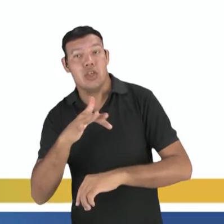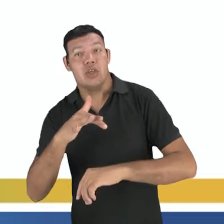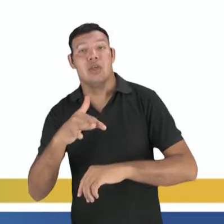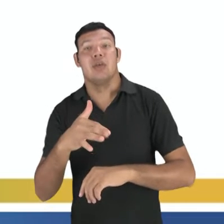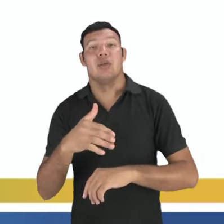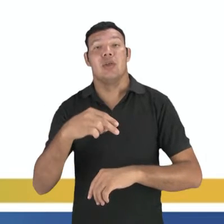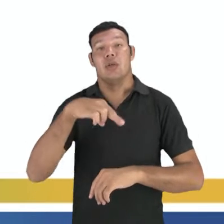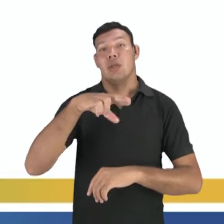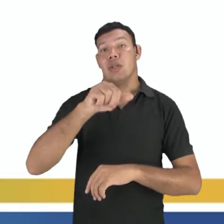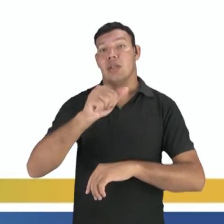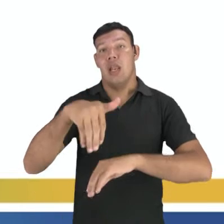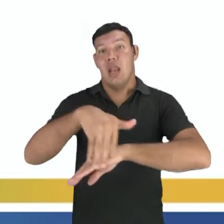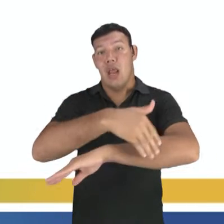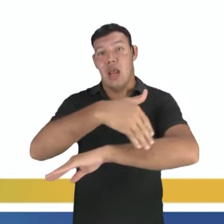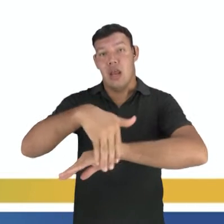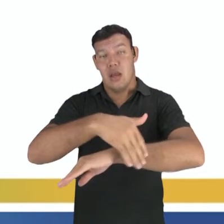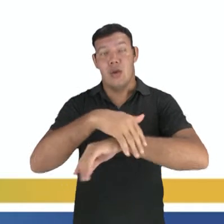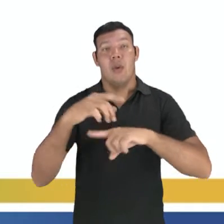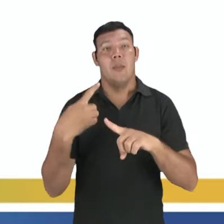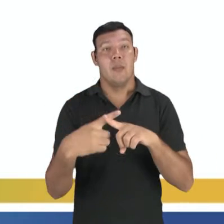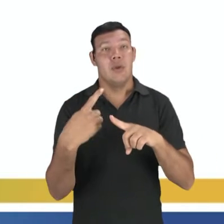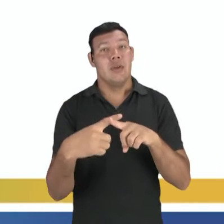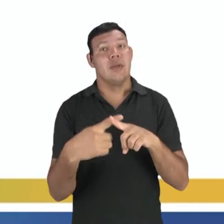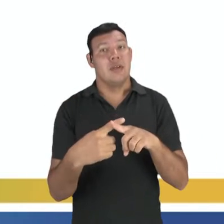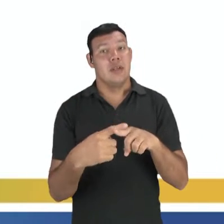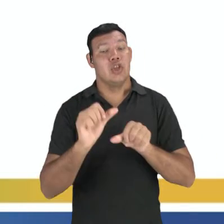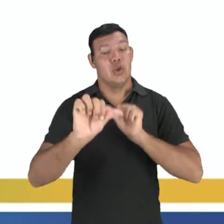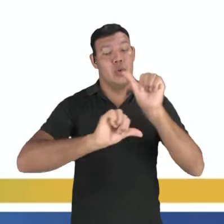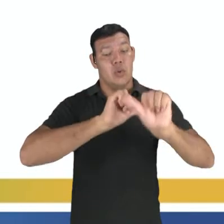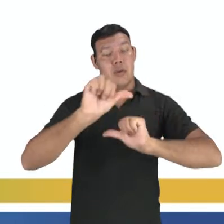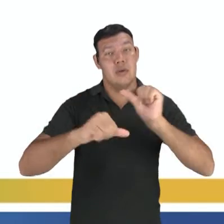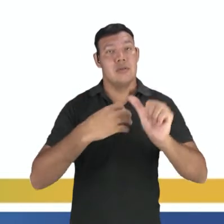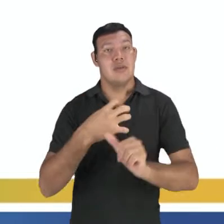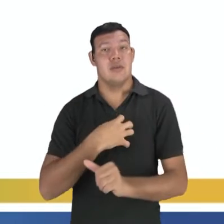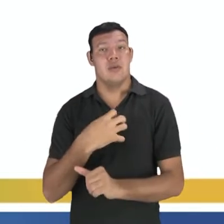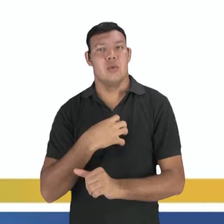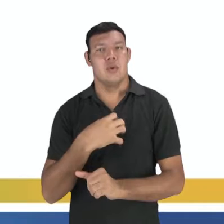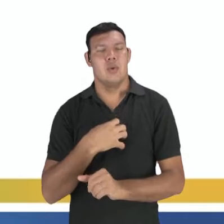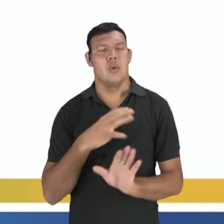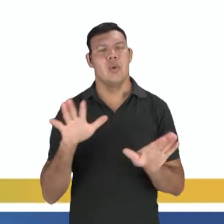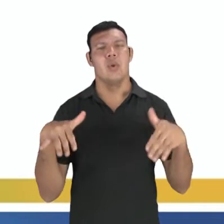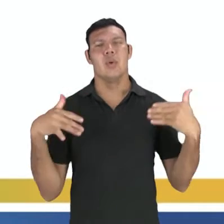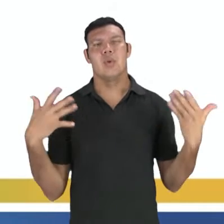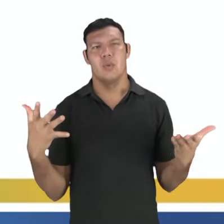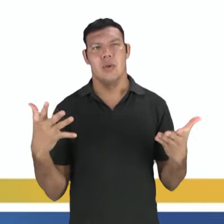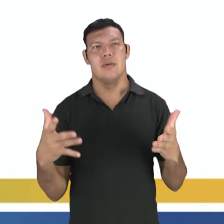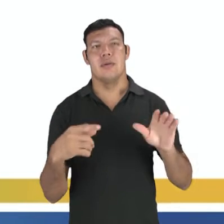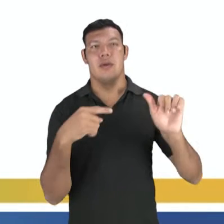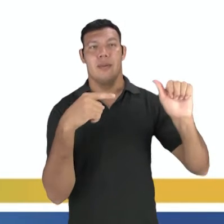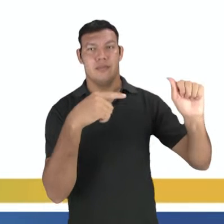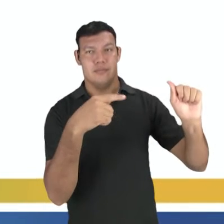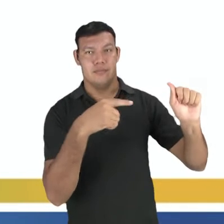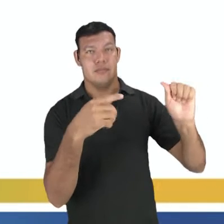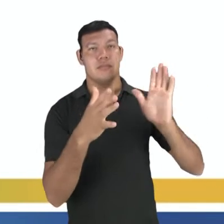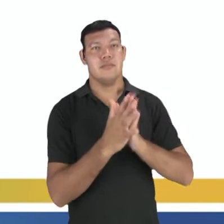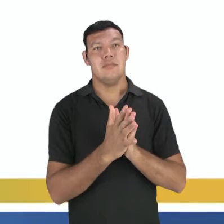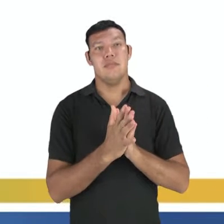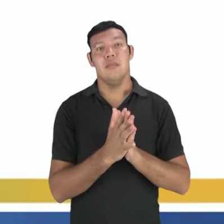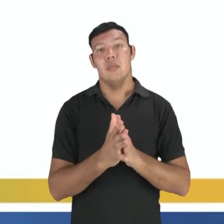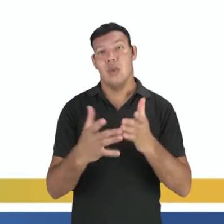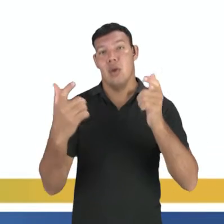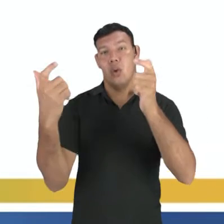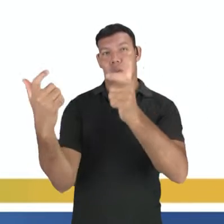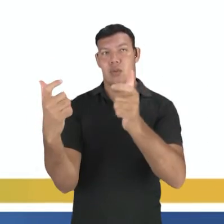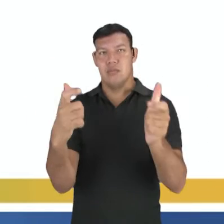quê? Vai mudar o sentido. Então, que sentido é esse? A, de localização e não de